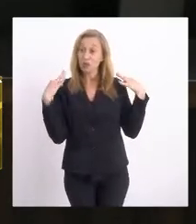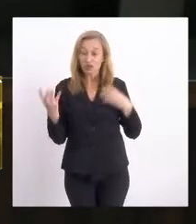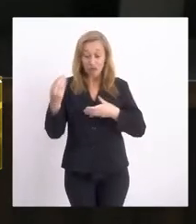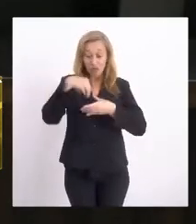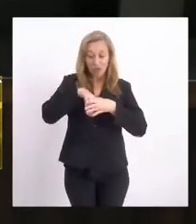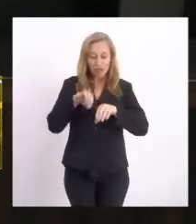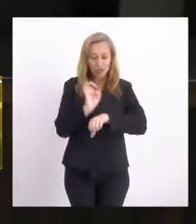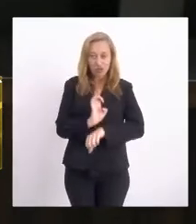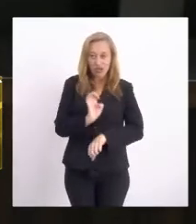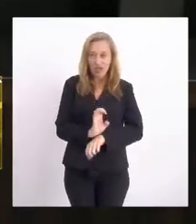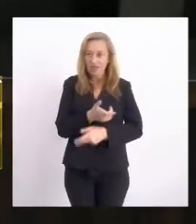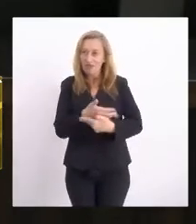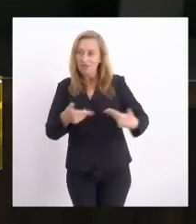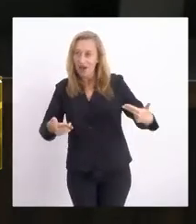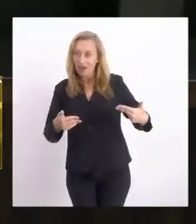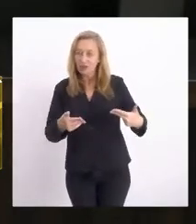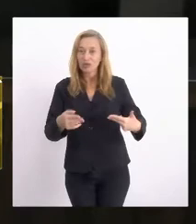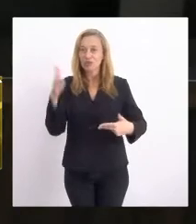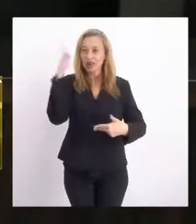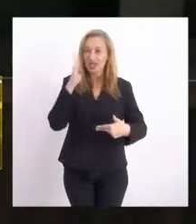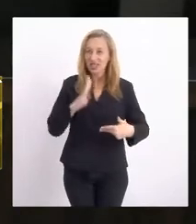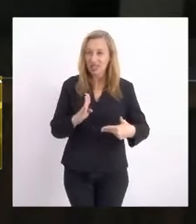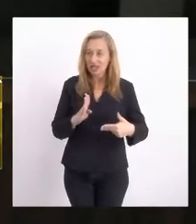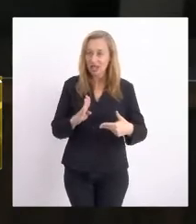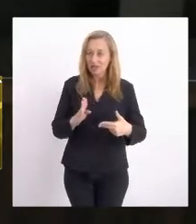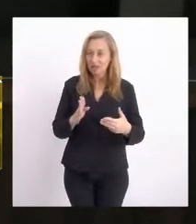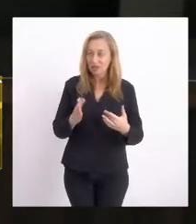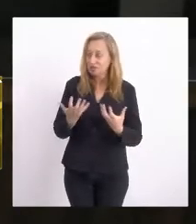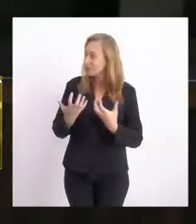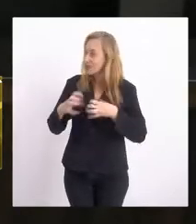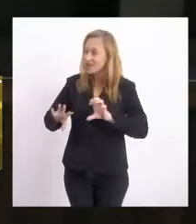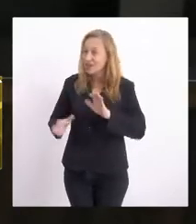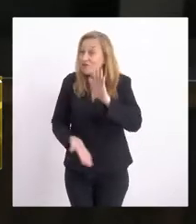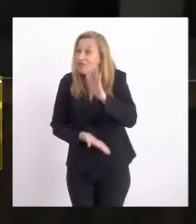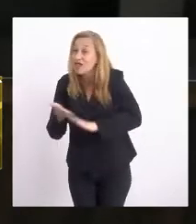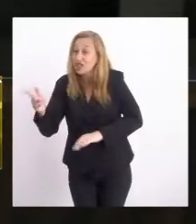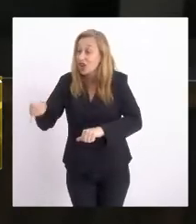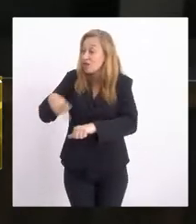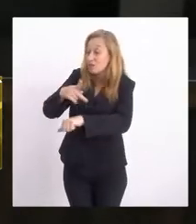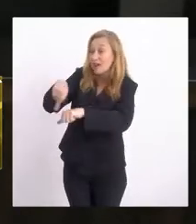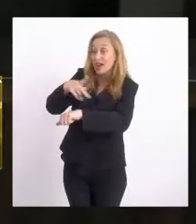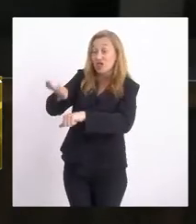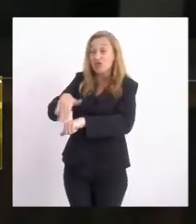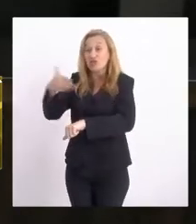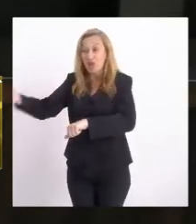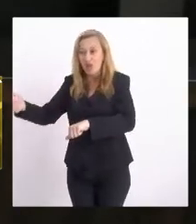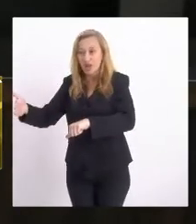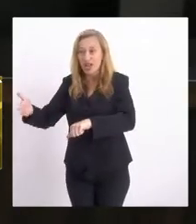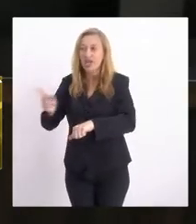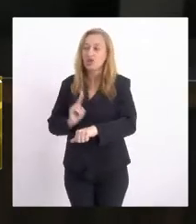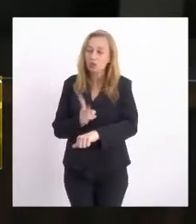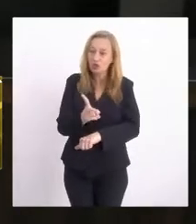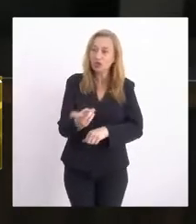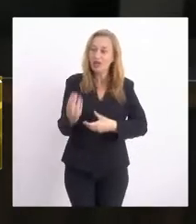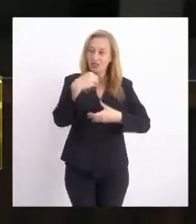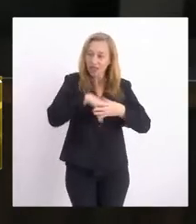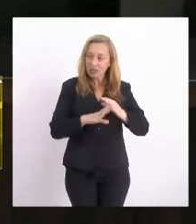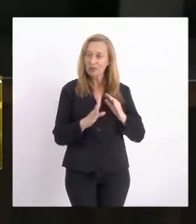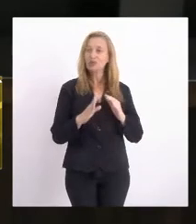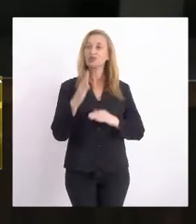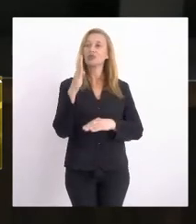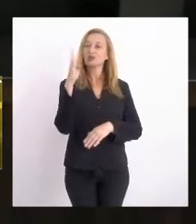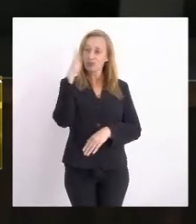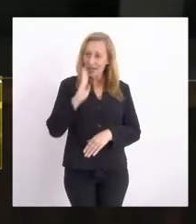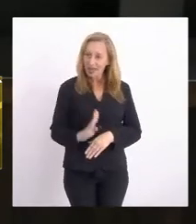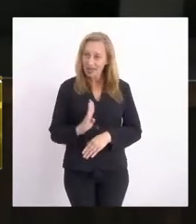muitos brasileiros deixaram de viajar ao exterior e mantiveram no país cerca de 100 bilhões